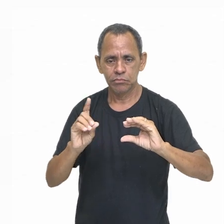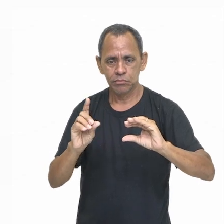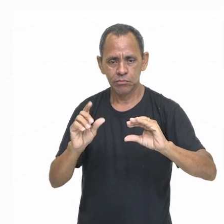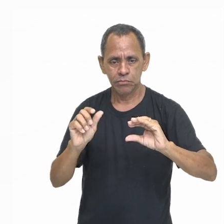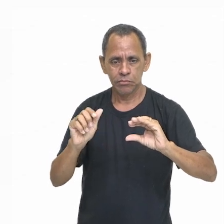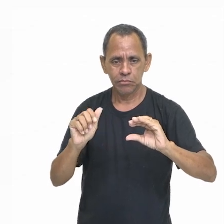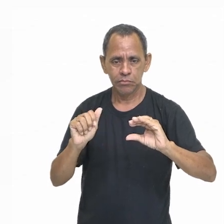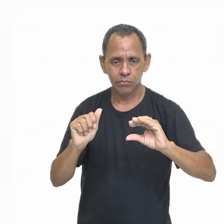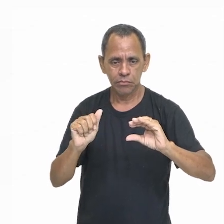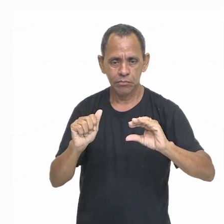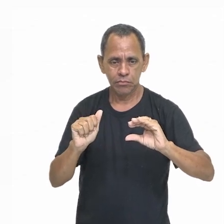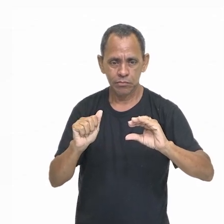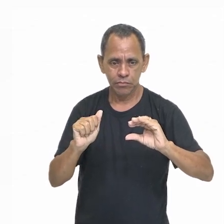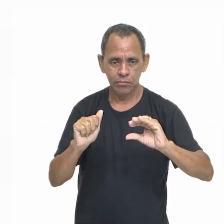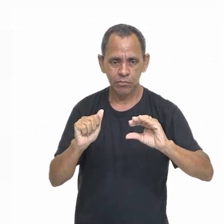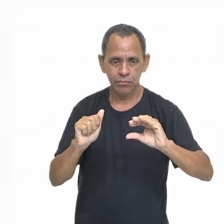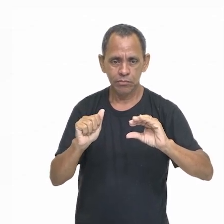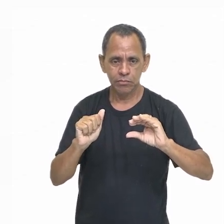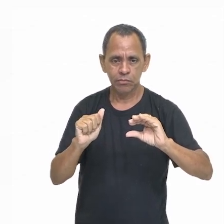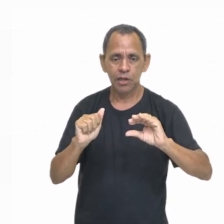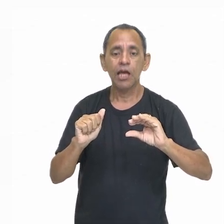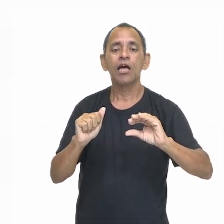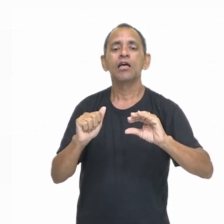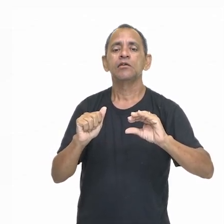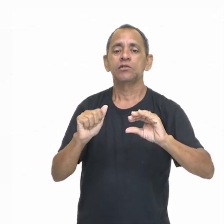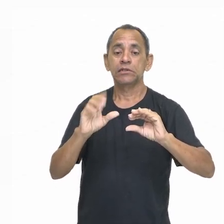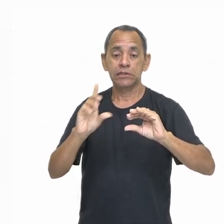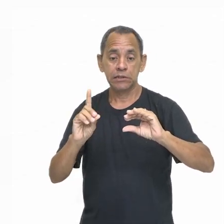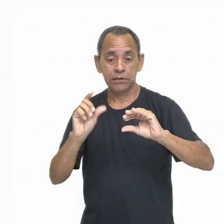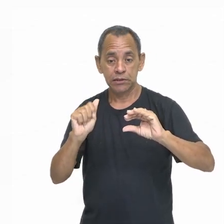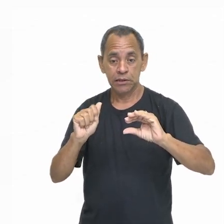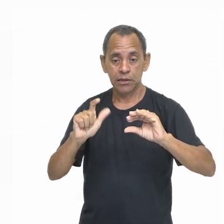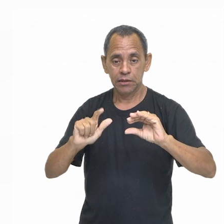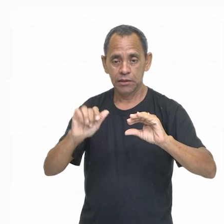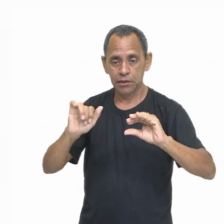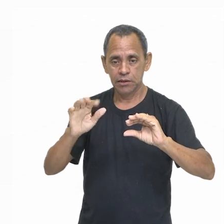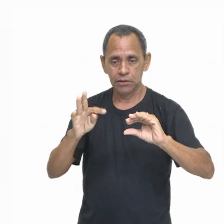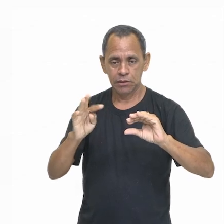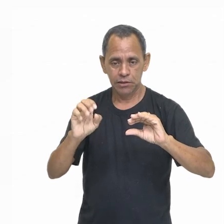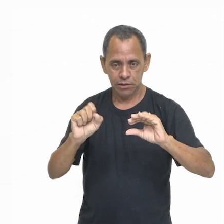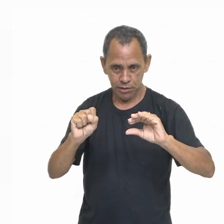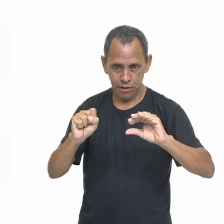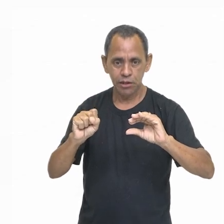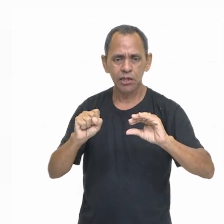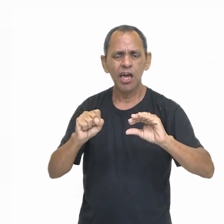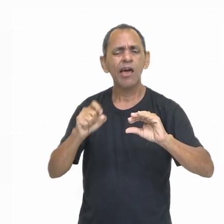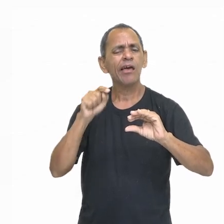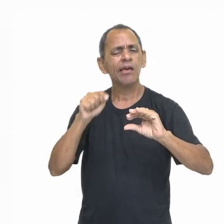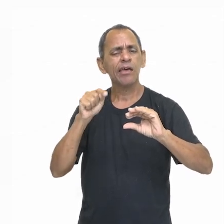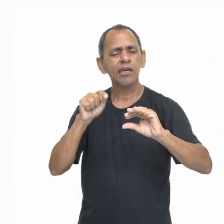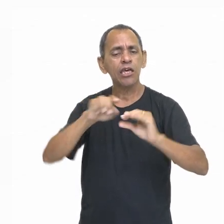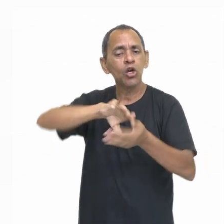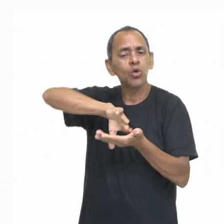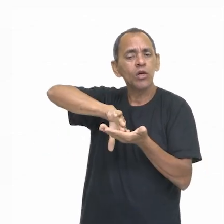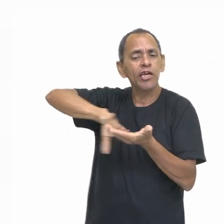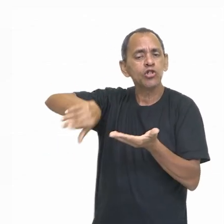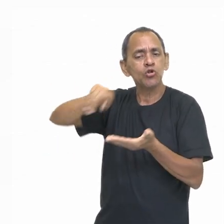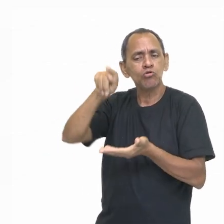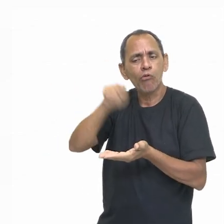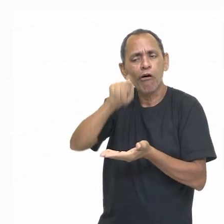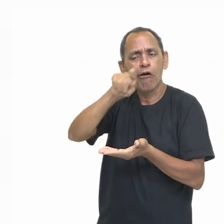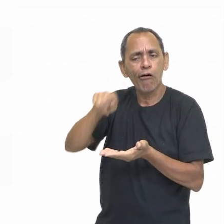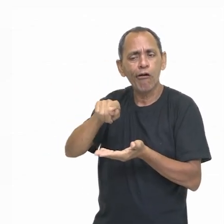Os excluídos, né? Que são os Dalits. Então imagina, né, que dentro